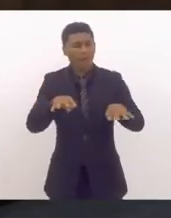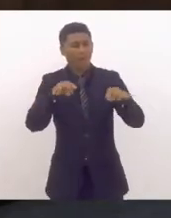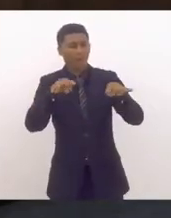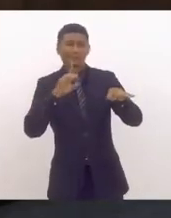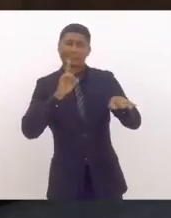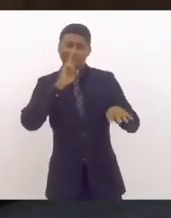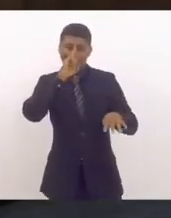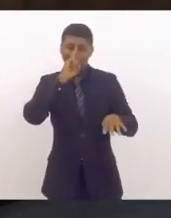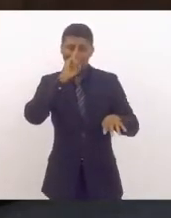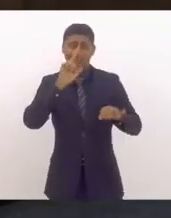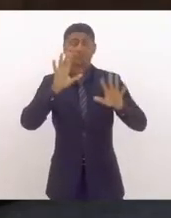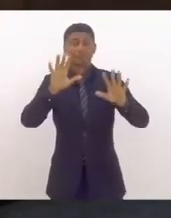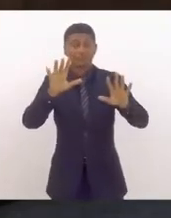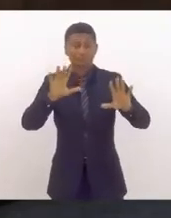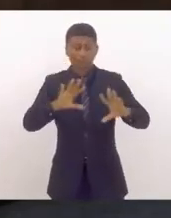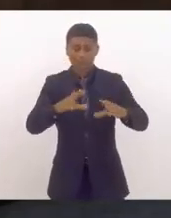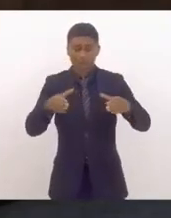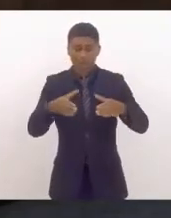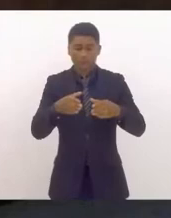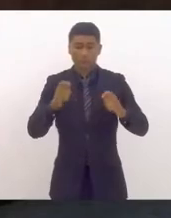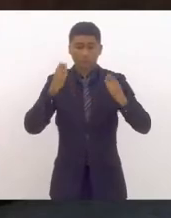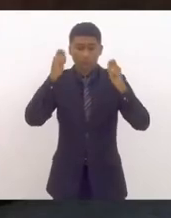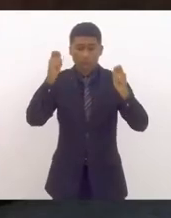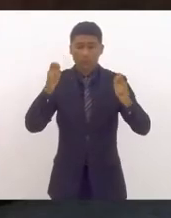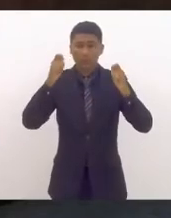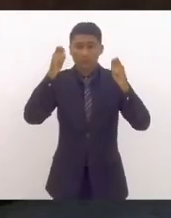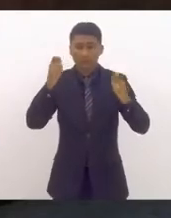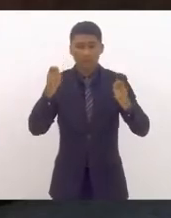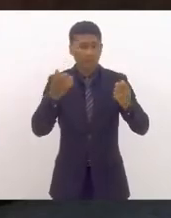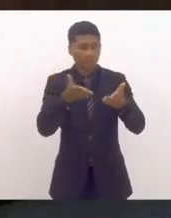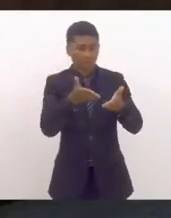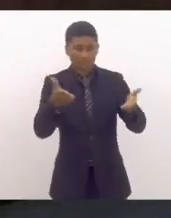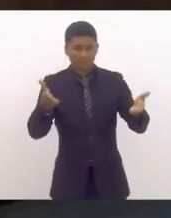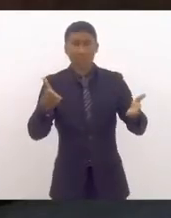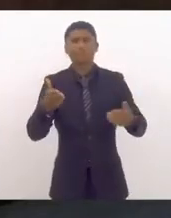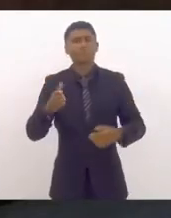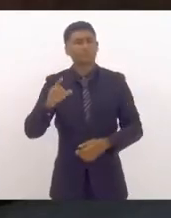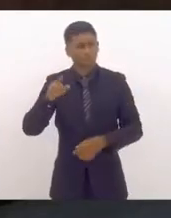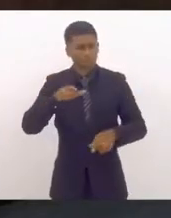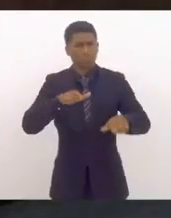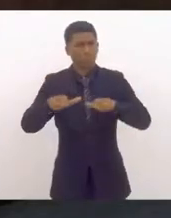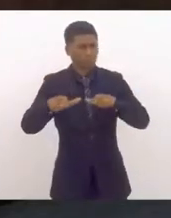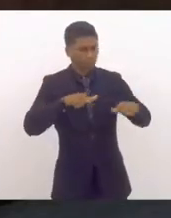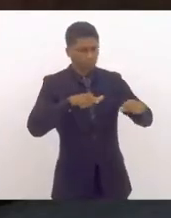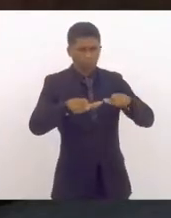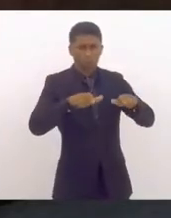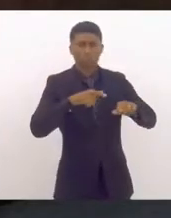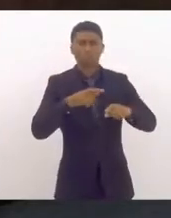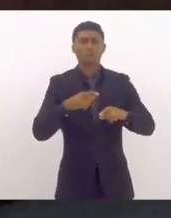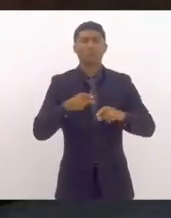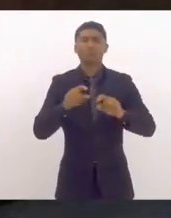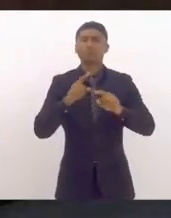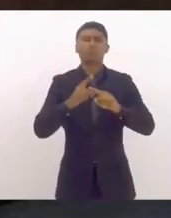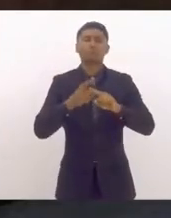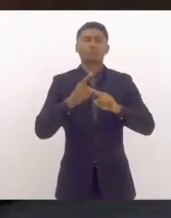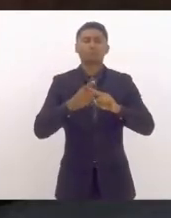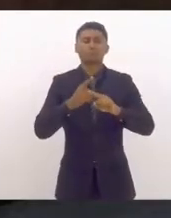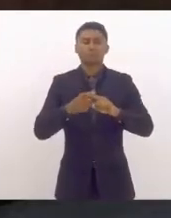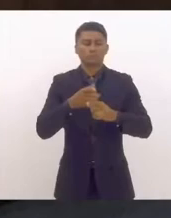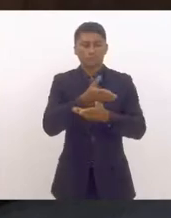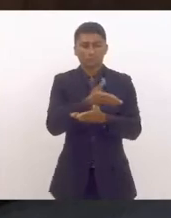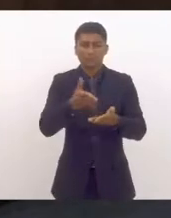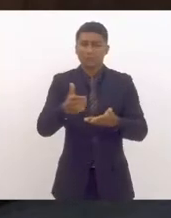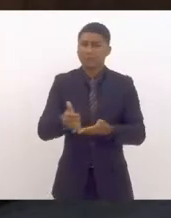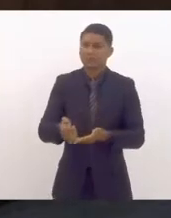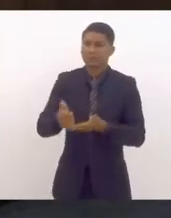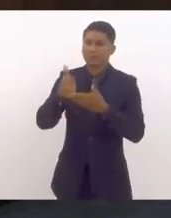torcidas organizadas são trabalhos de bases territoriais, que garantem muitas vezes assistência social, direito